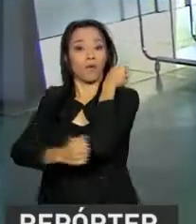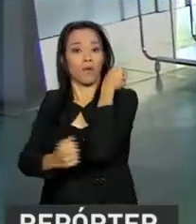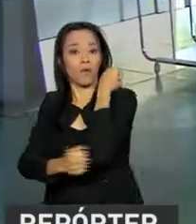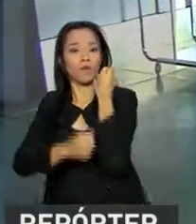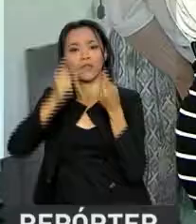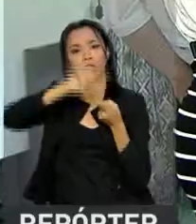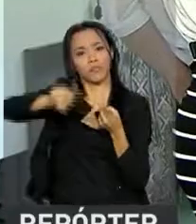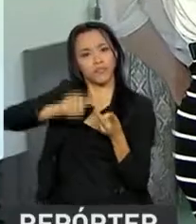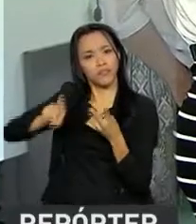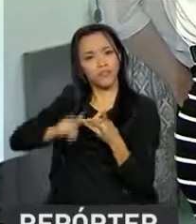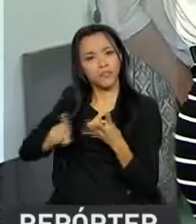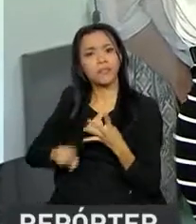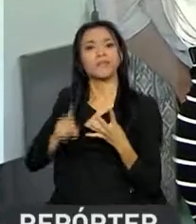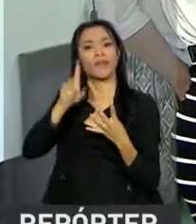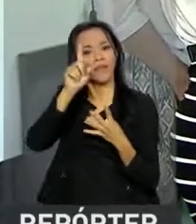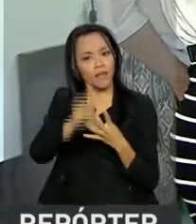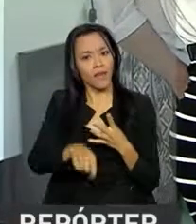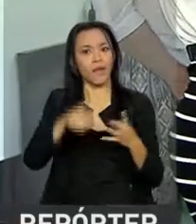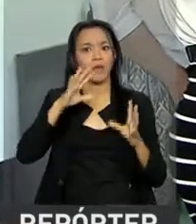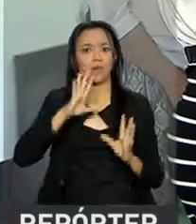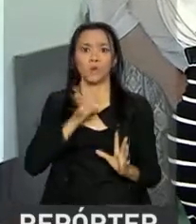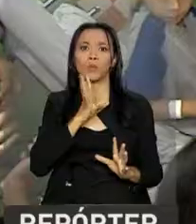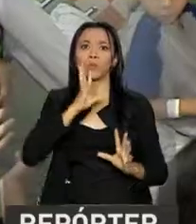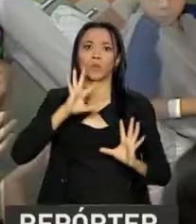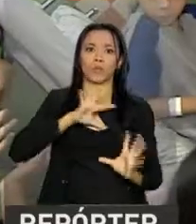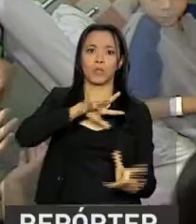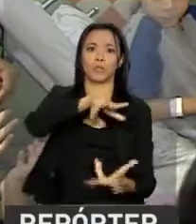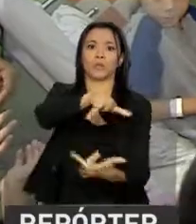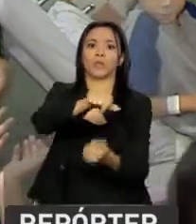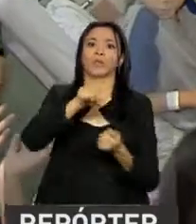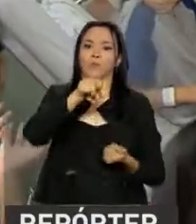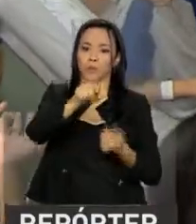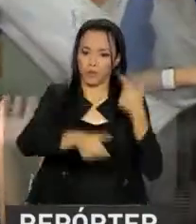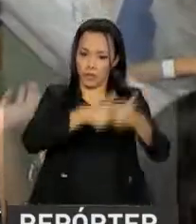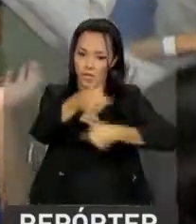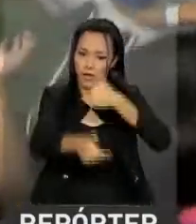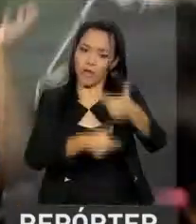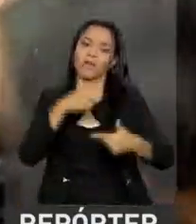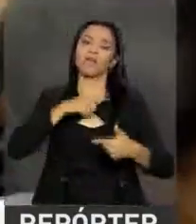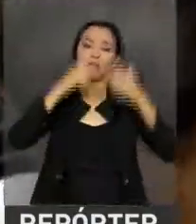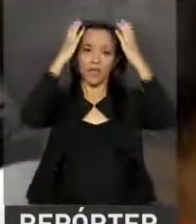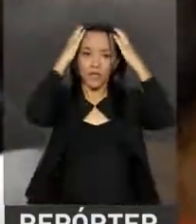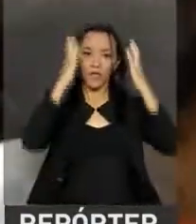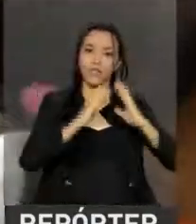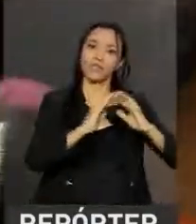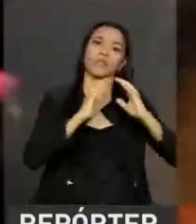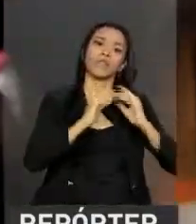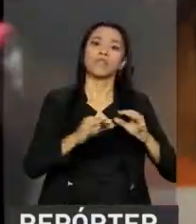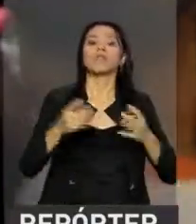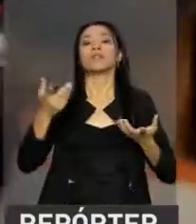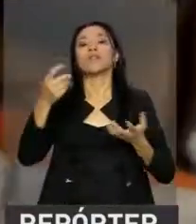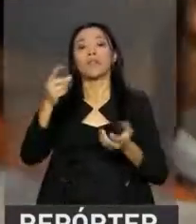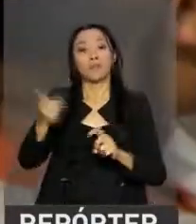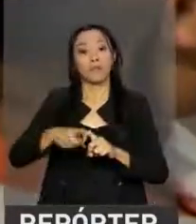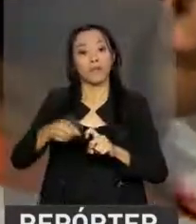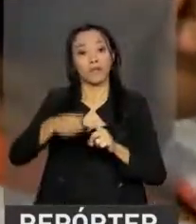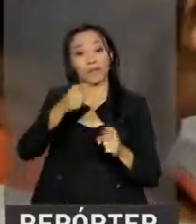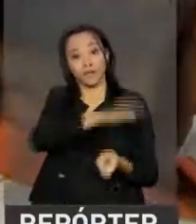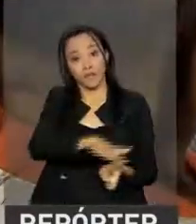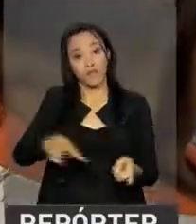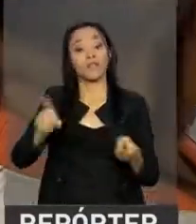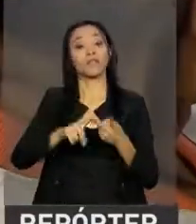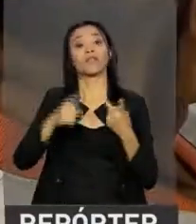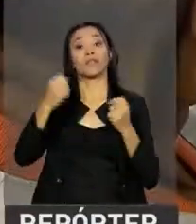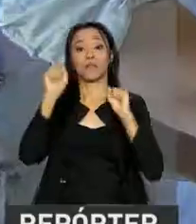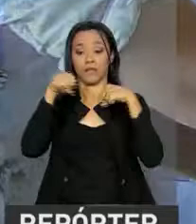associadas e são reconhecidas mundialmente o trabalho envolve neurologistas pediatras fisioterapeutas e outros